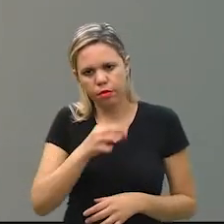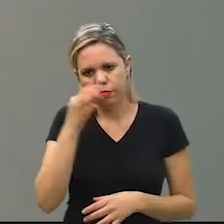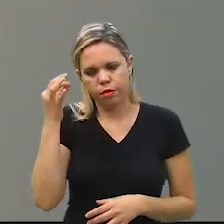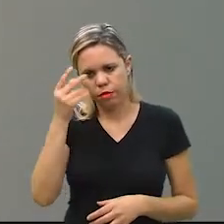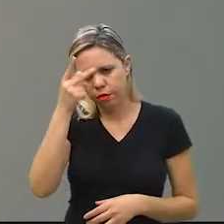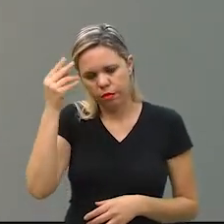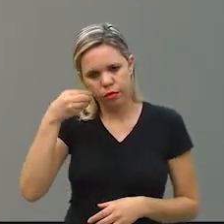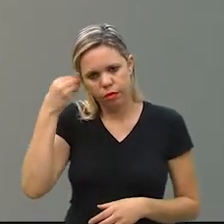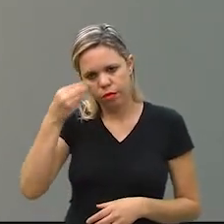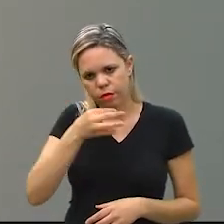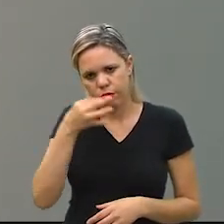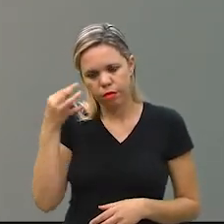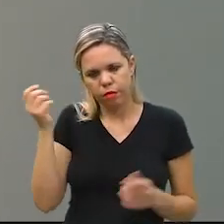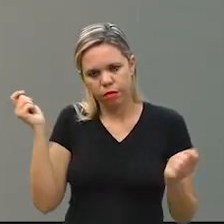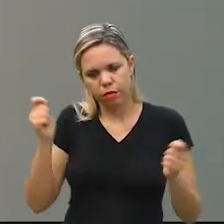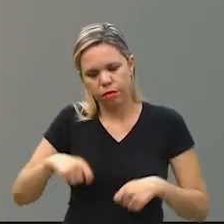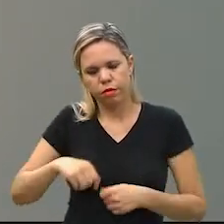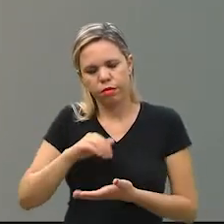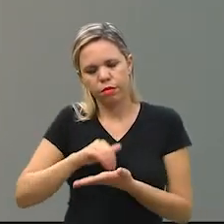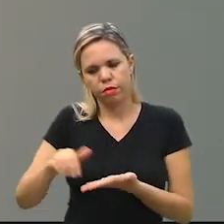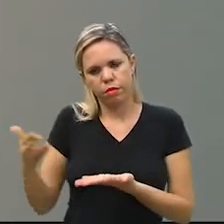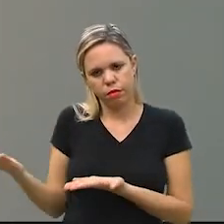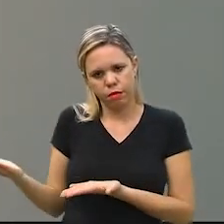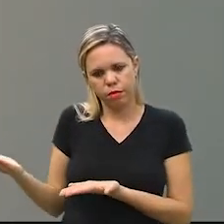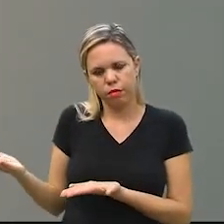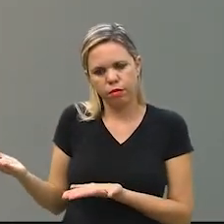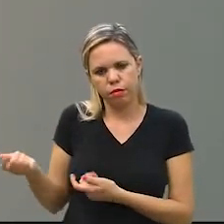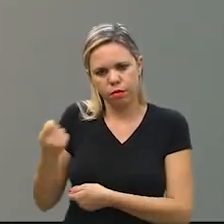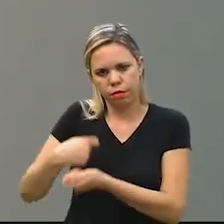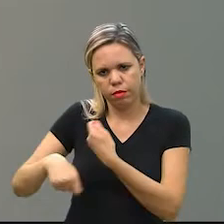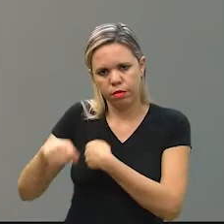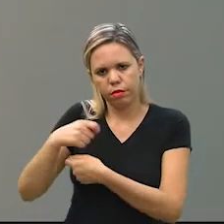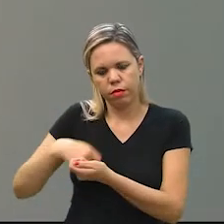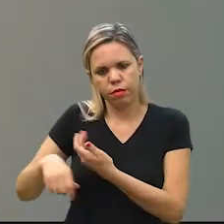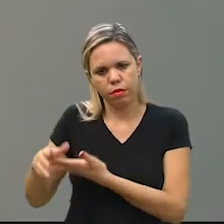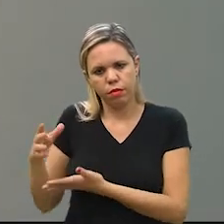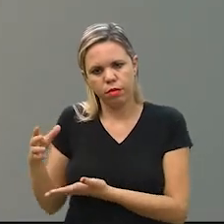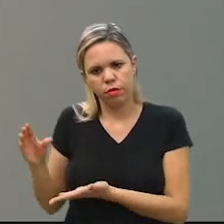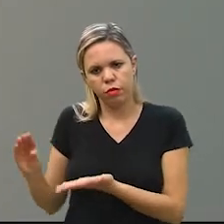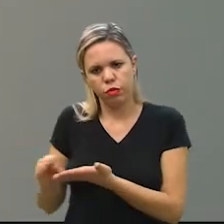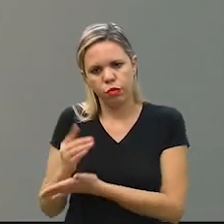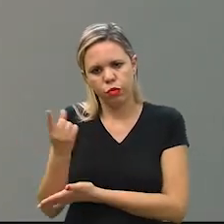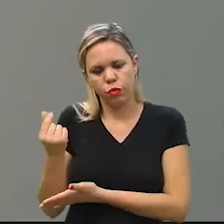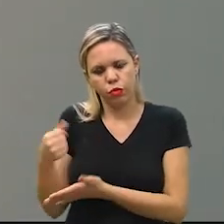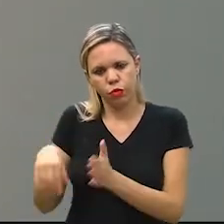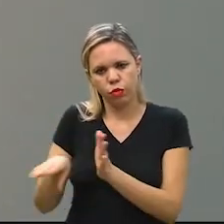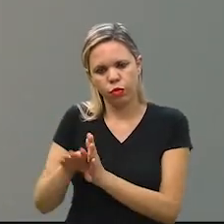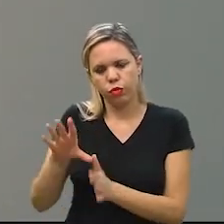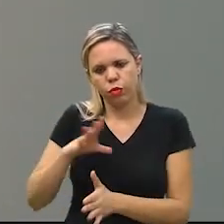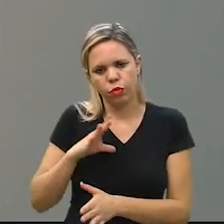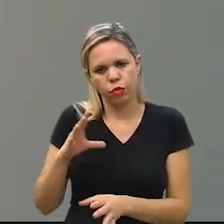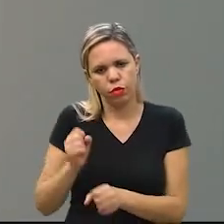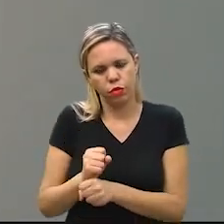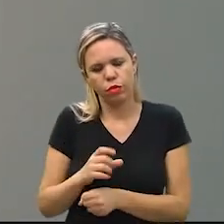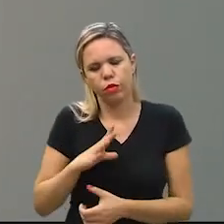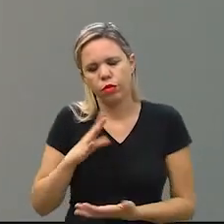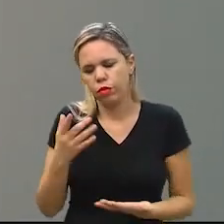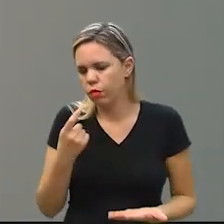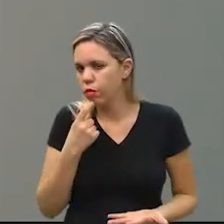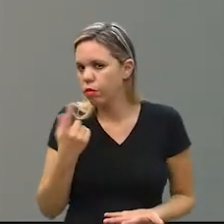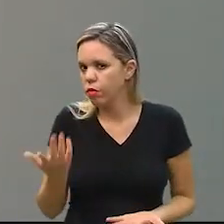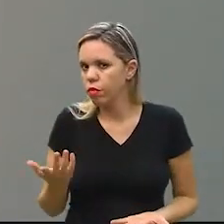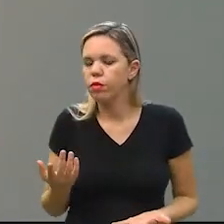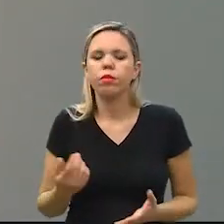pessoa tão bem capacitada para estar fazendo a gestão dos recursos e das finanças da cidade,